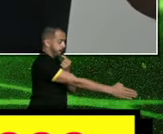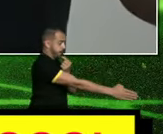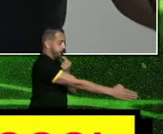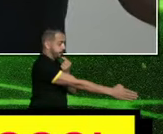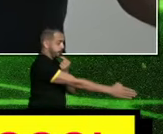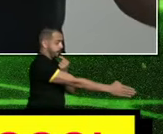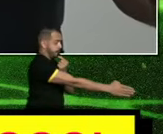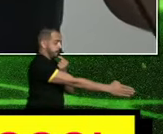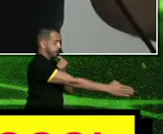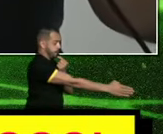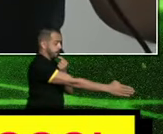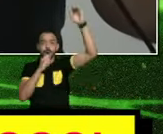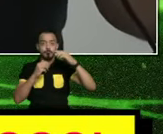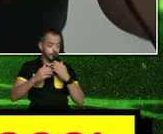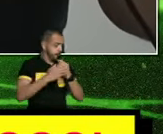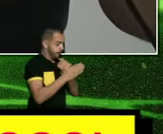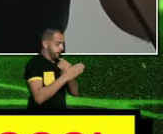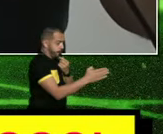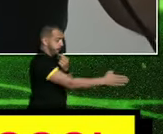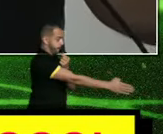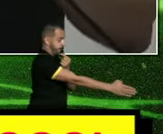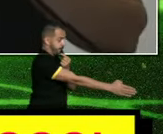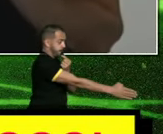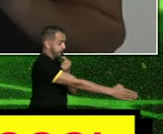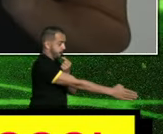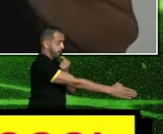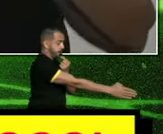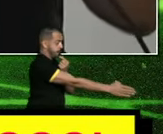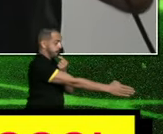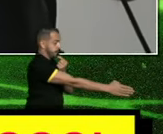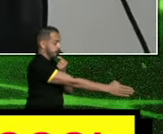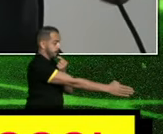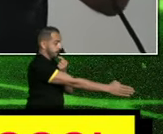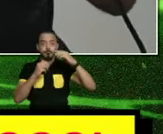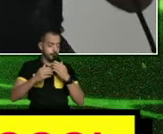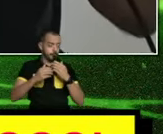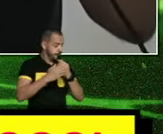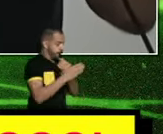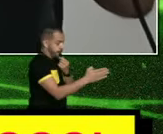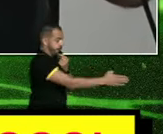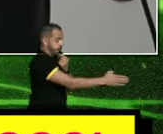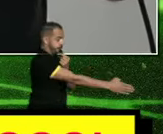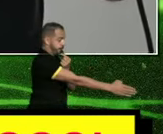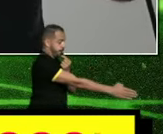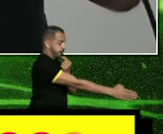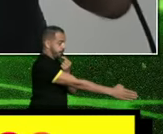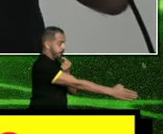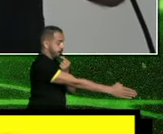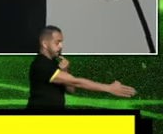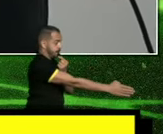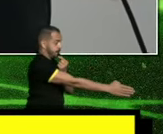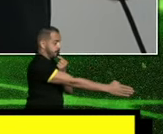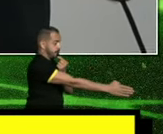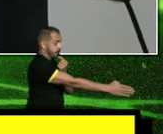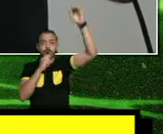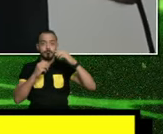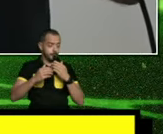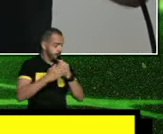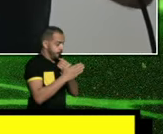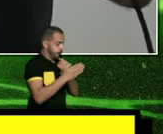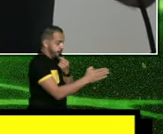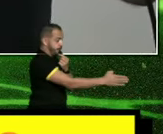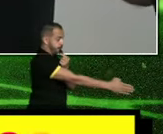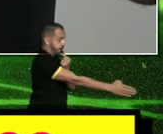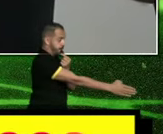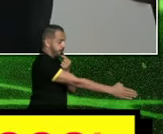bate rebate bateu no g e acabou entrando e foi um golaço no ângulo um golaço do o gemerson o cruzeirão